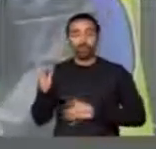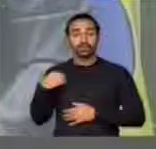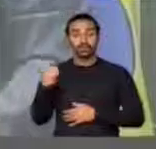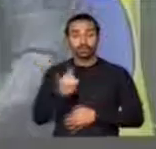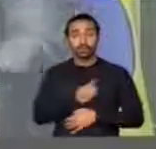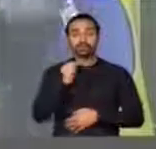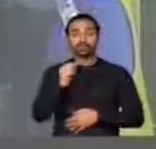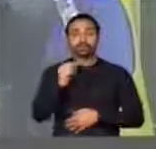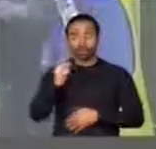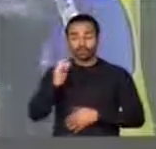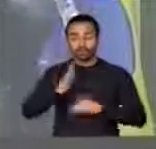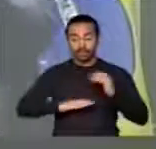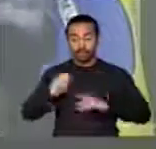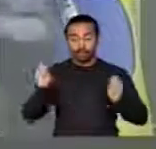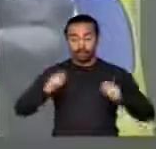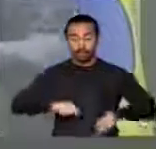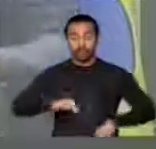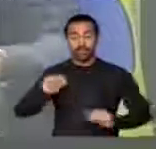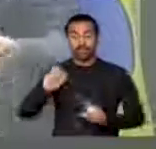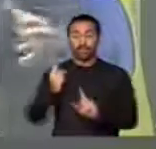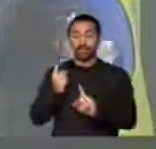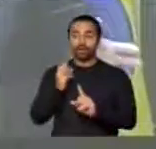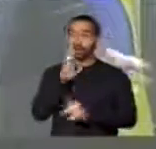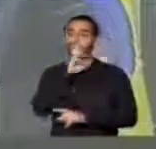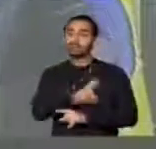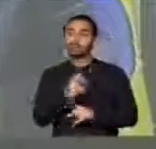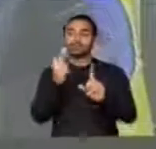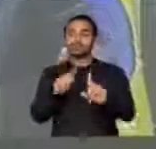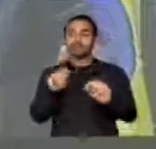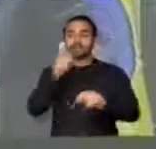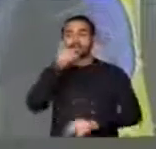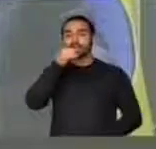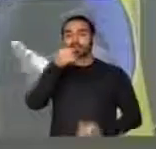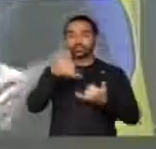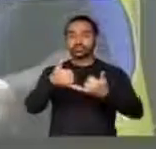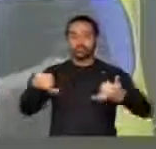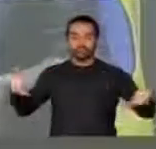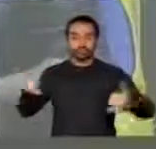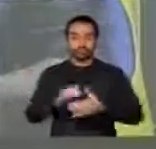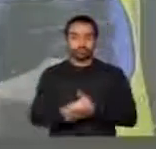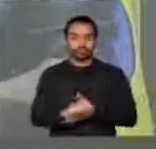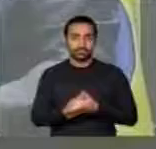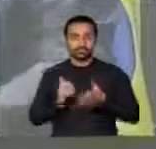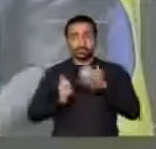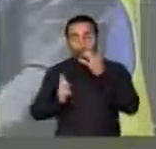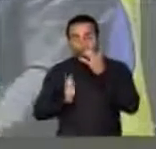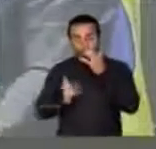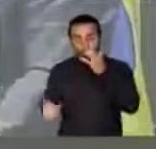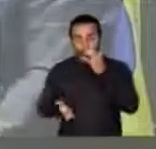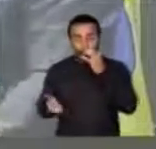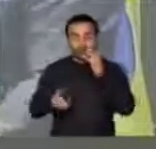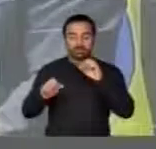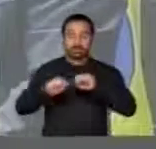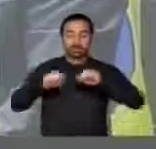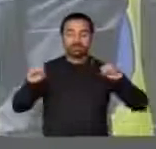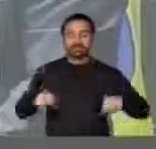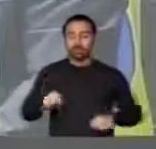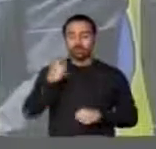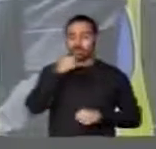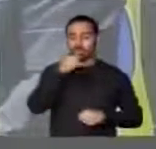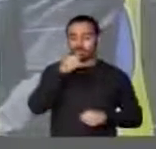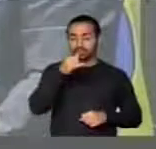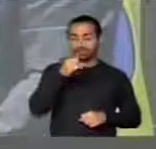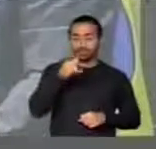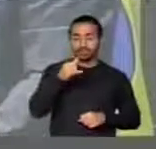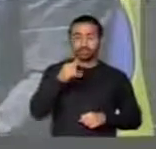exemplo, de responder ao desafio da energia. Nós temos um sistema hoje de energia, um sistema